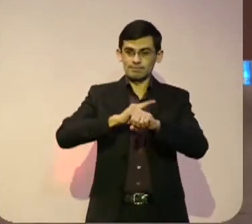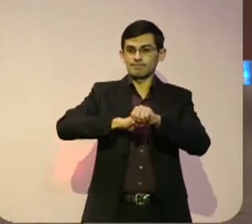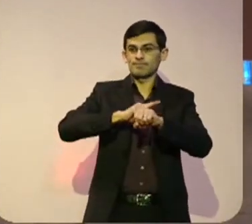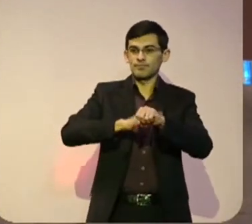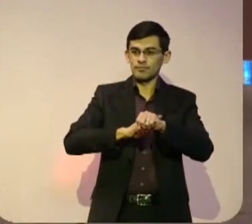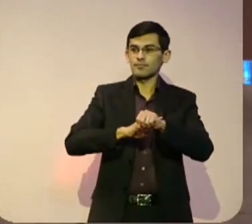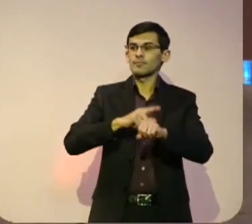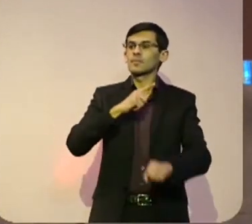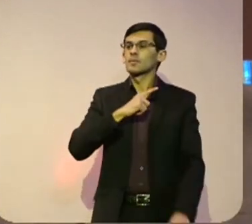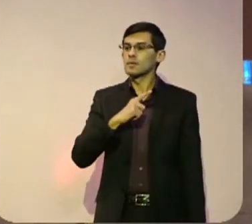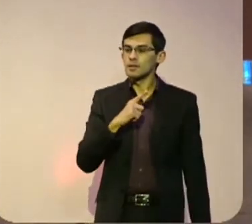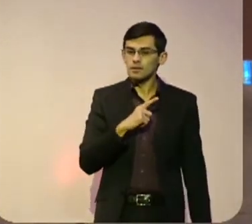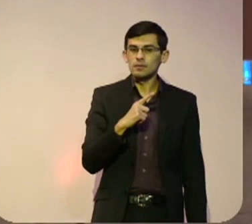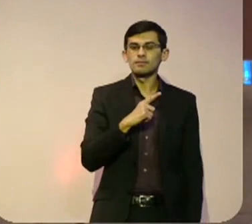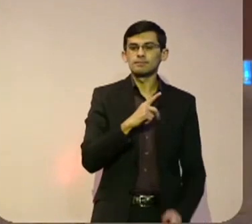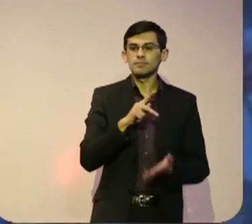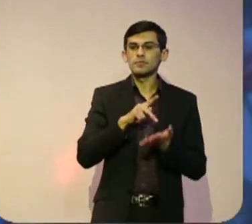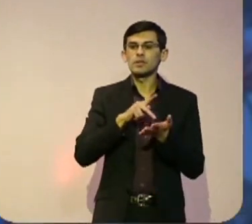nesse tempo.